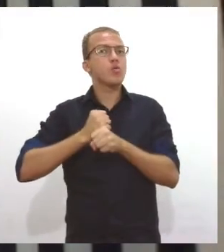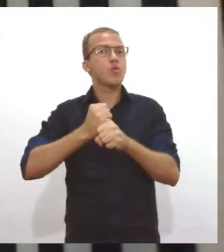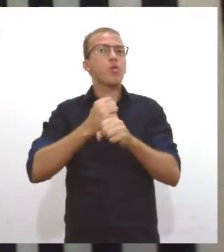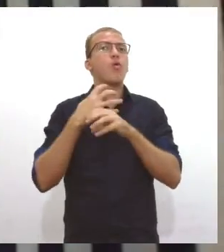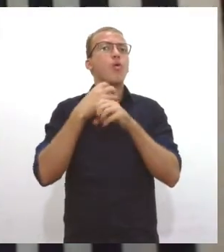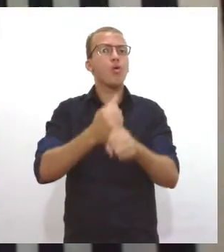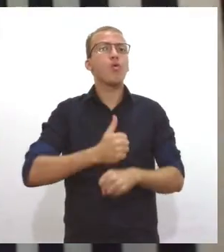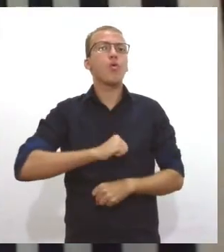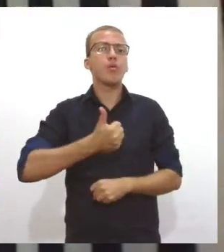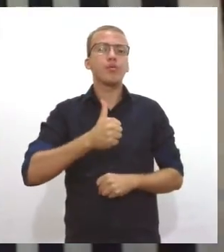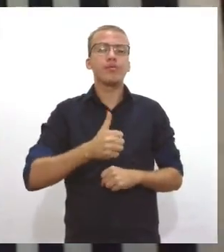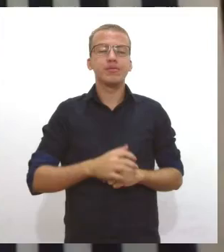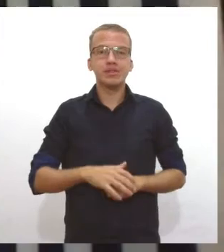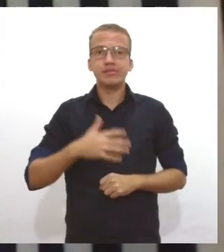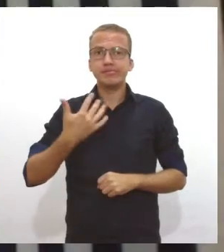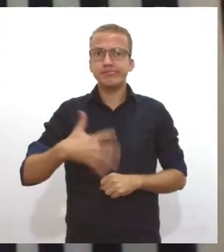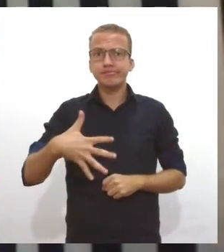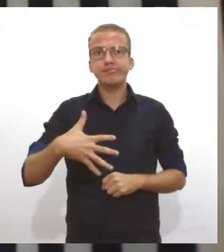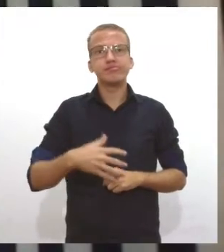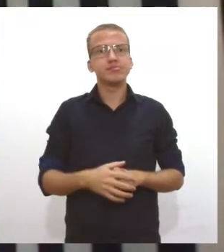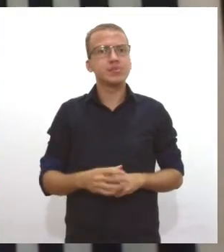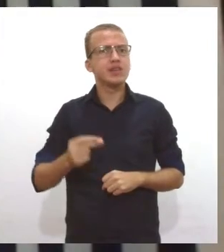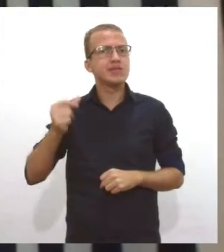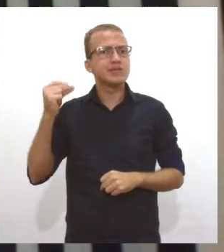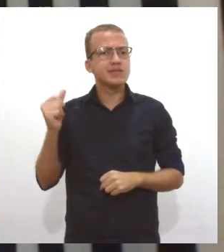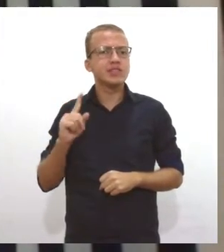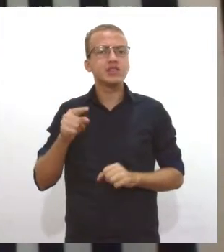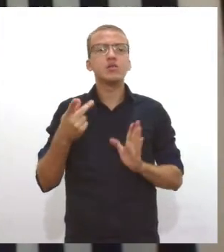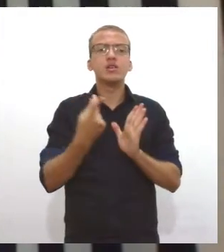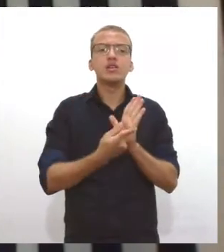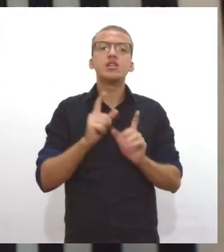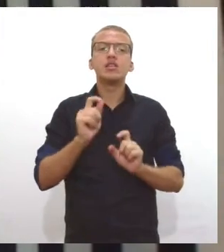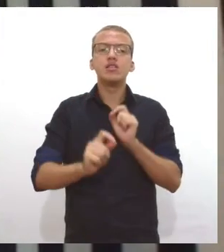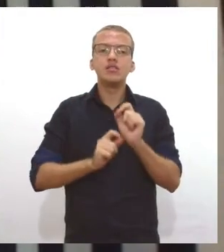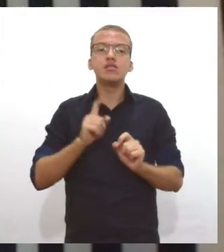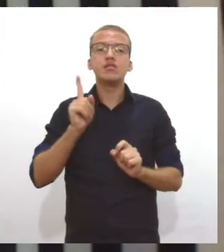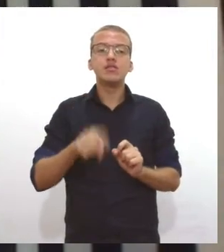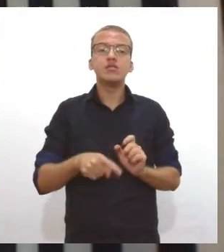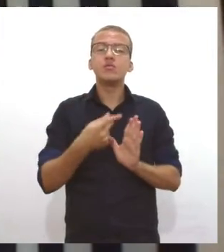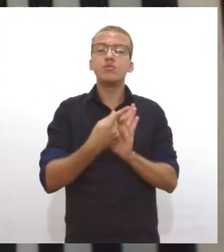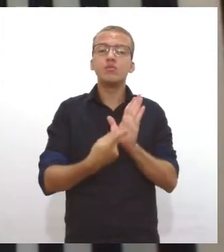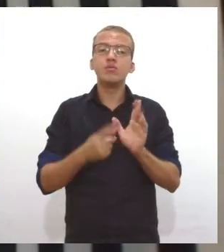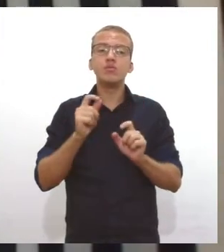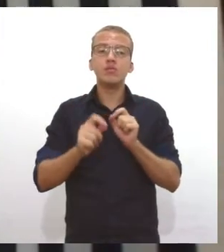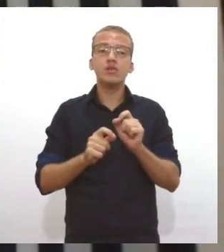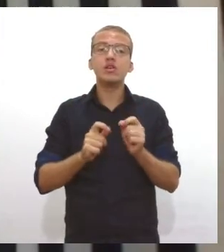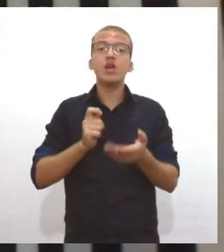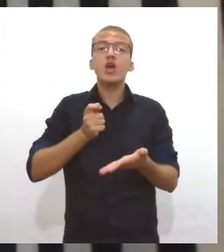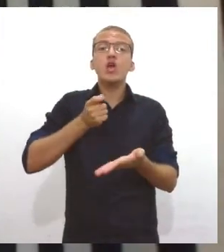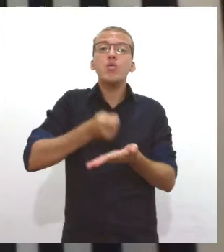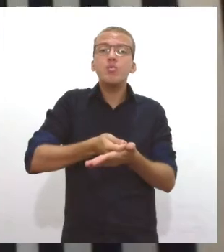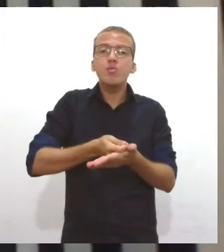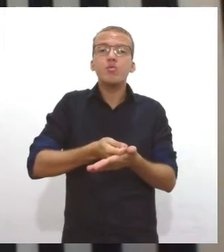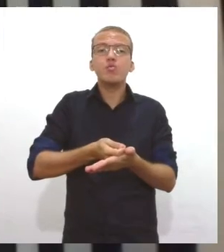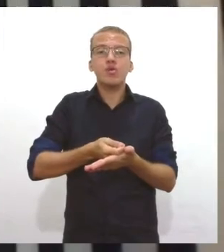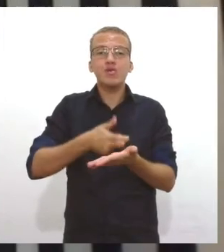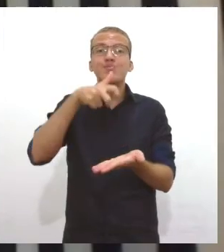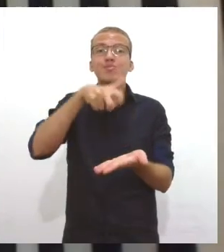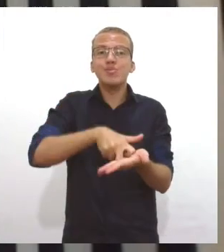muito tempo que projeto é esse acreditem é um projeto que tu me as empresas que não